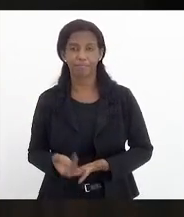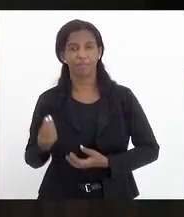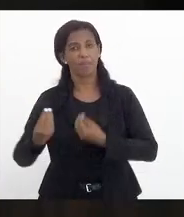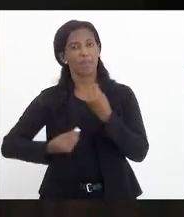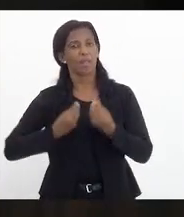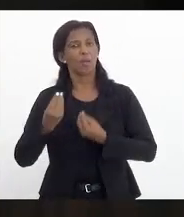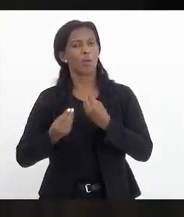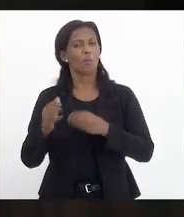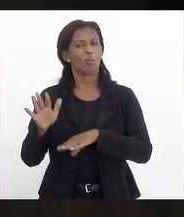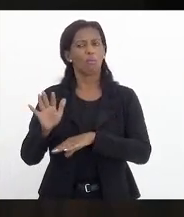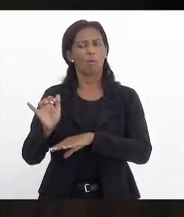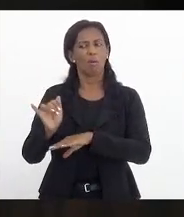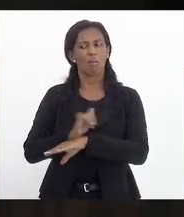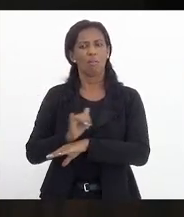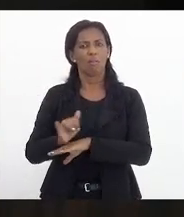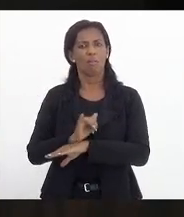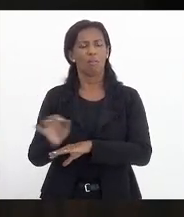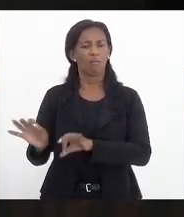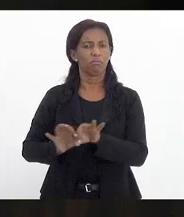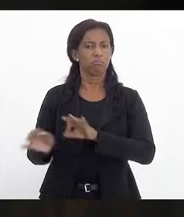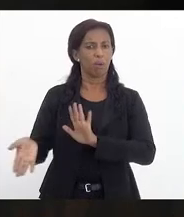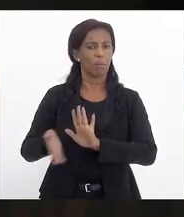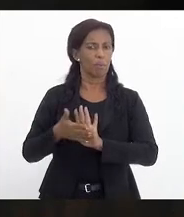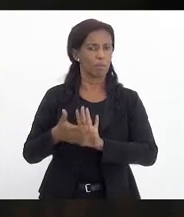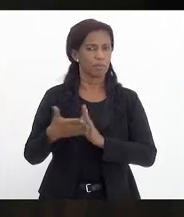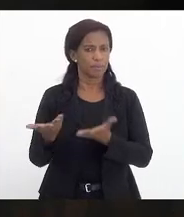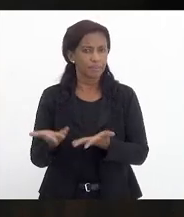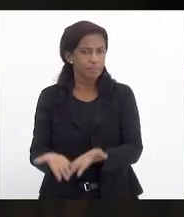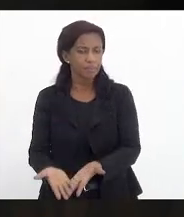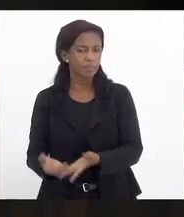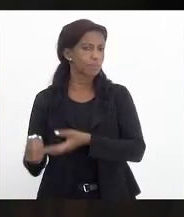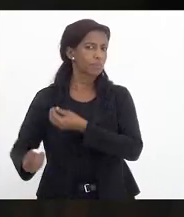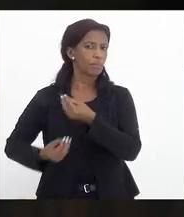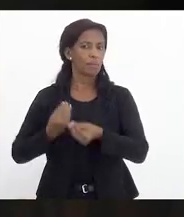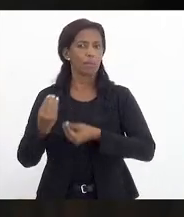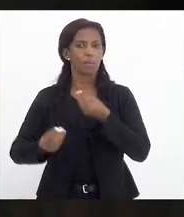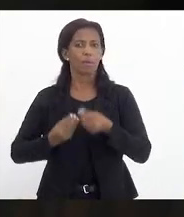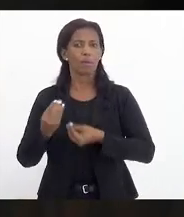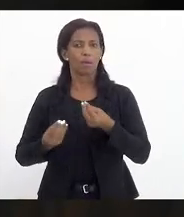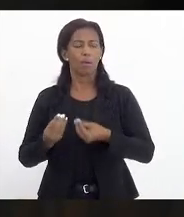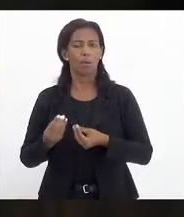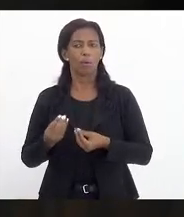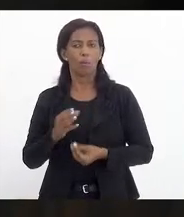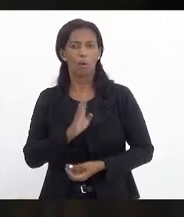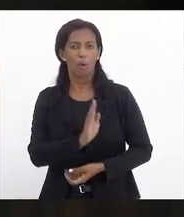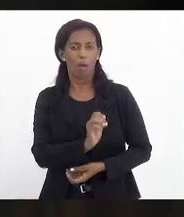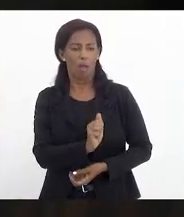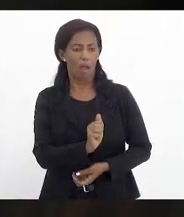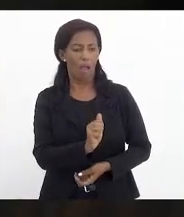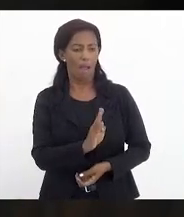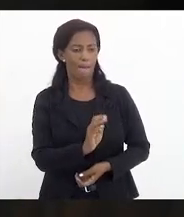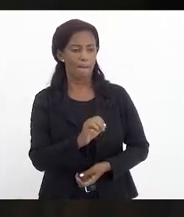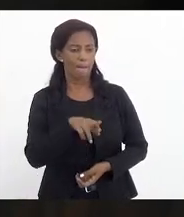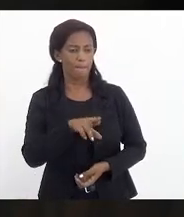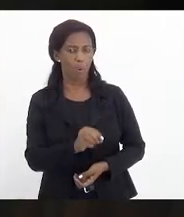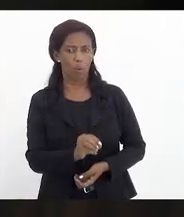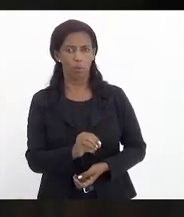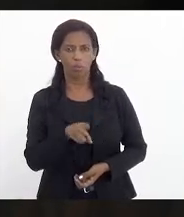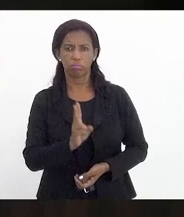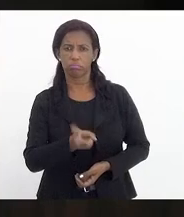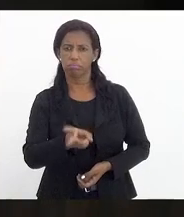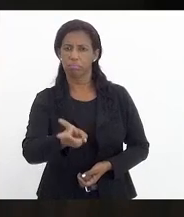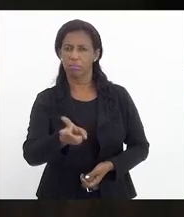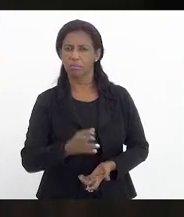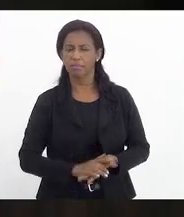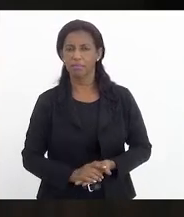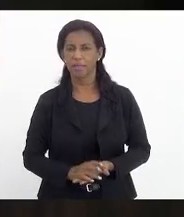algumas medidas que foram propostas, como a questão do abono permanência. Retirar o abono permanência